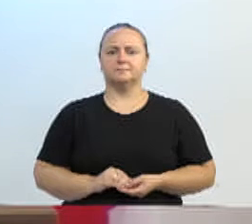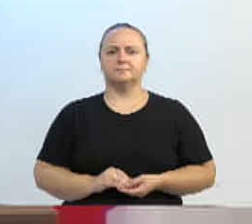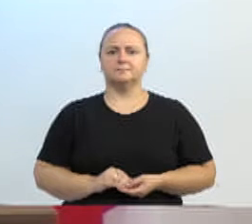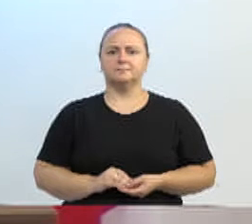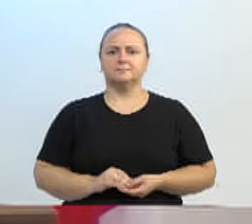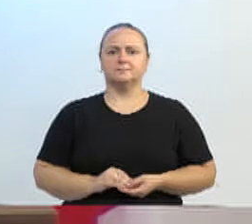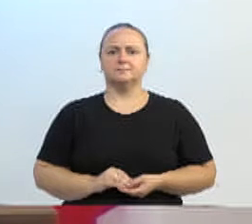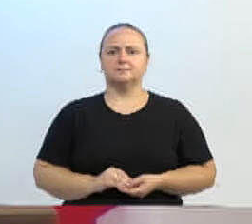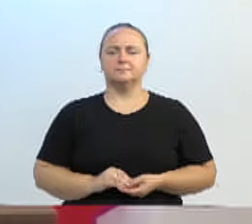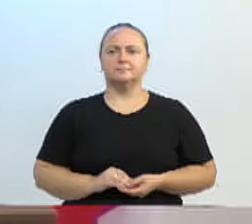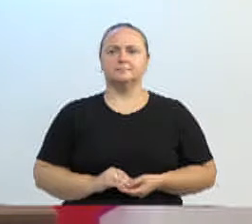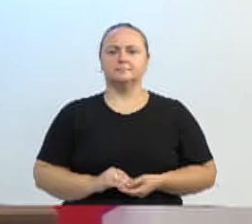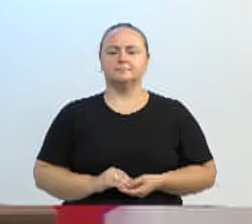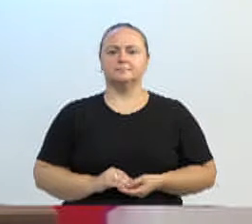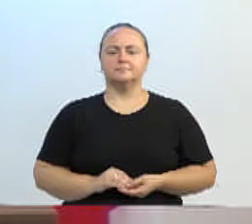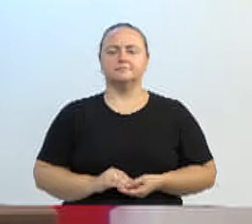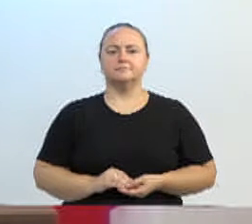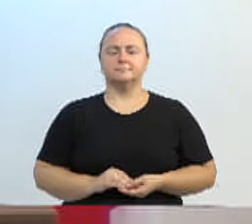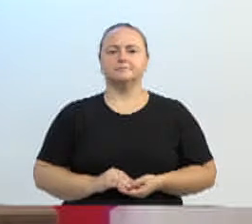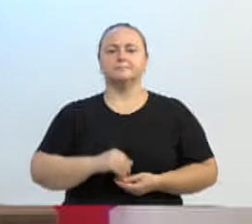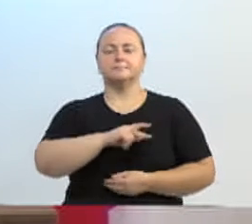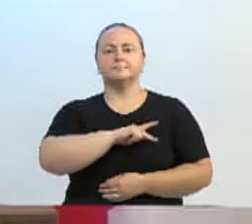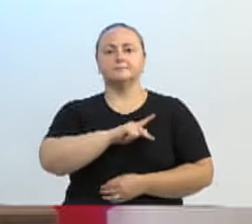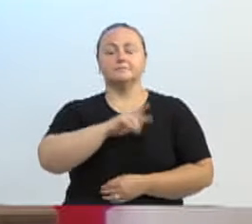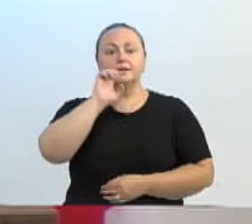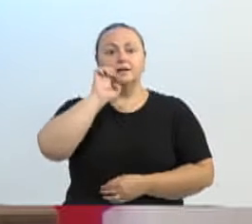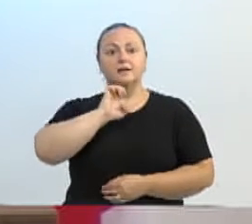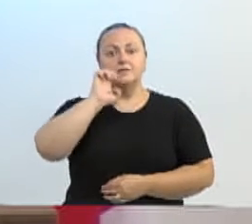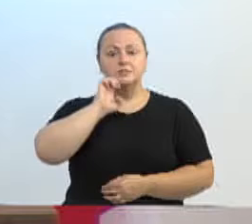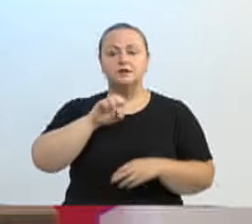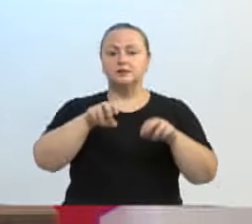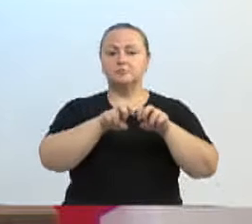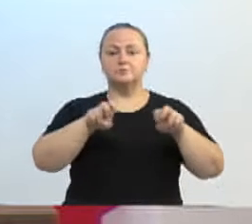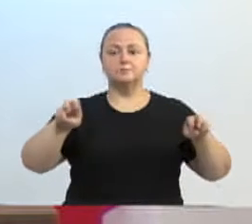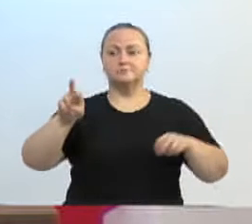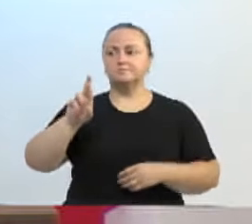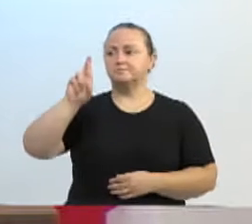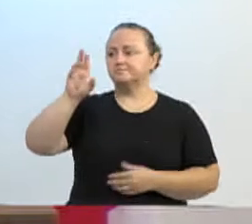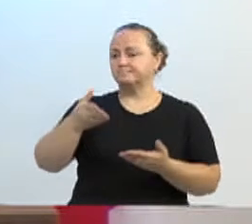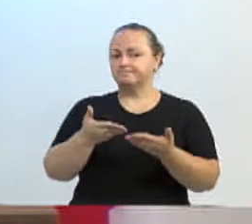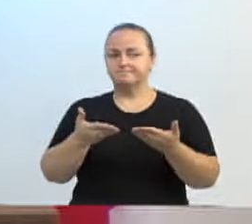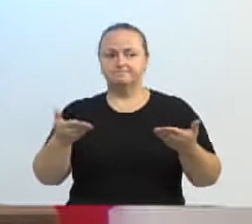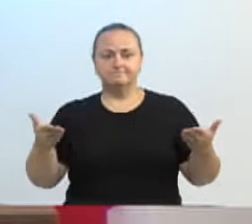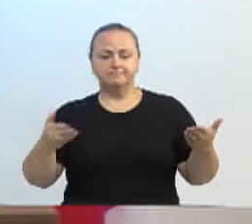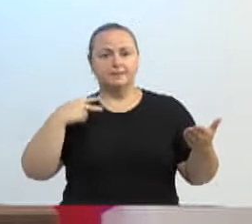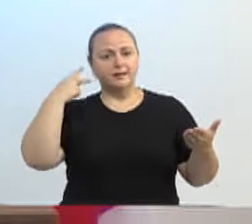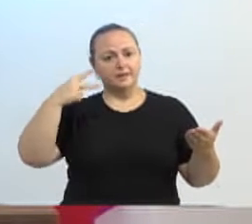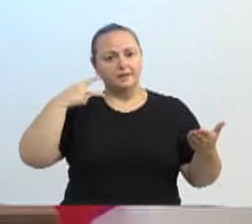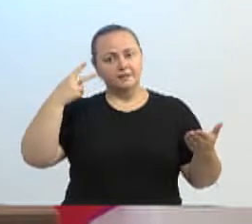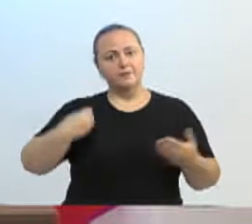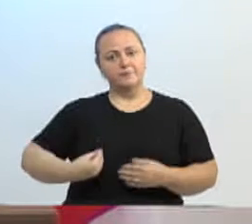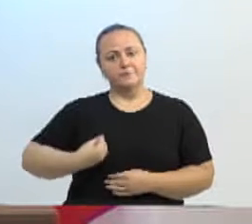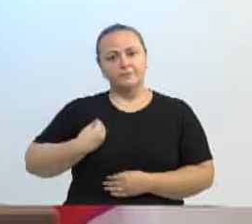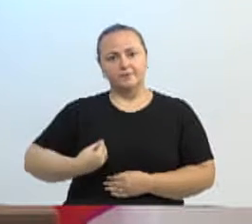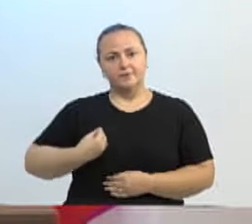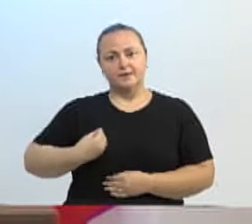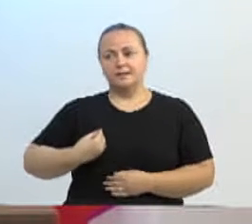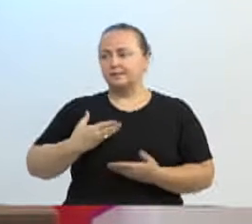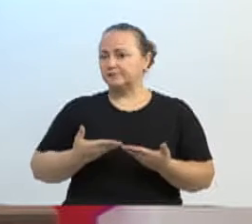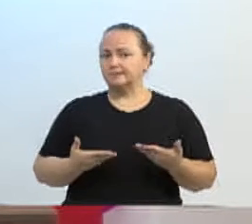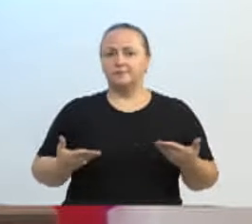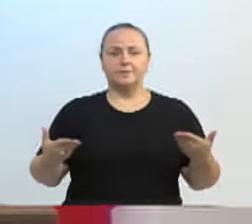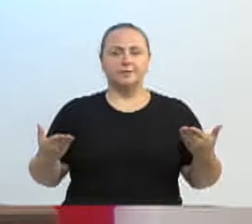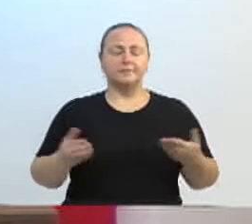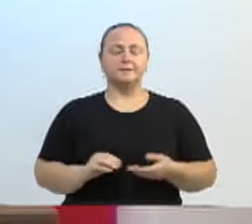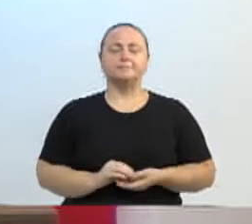Presidente Egídio Beckhauser, demais membros da mesa, vereadores presentes nas mesas e em